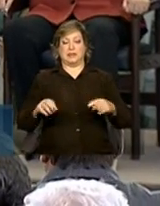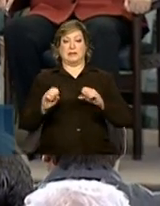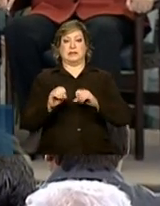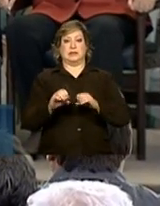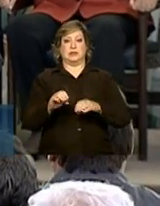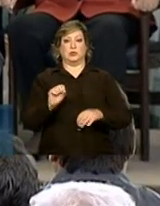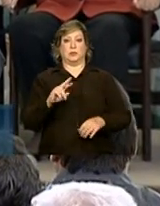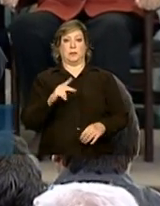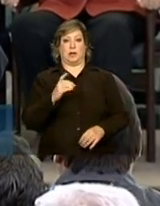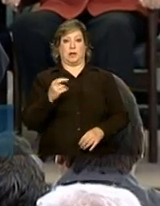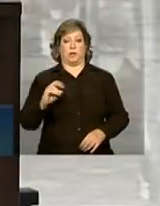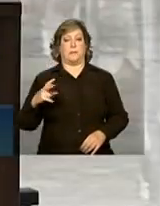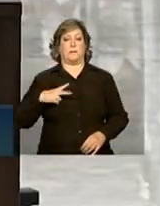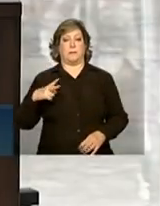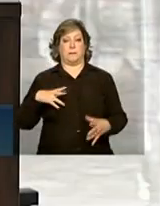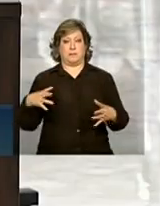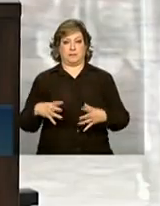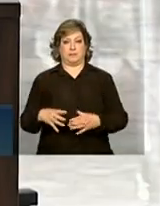ensino superior.